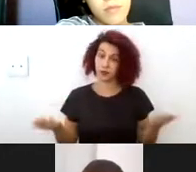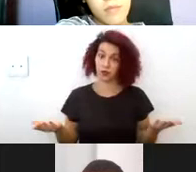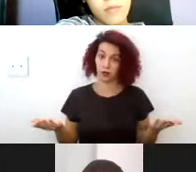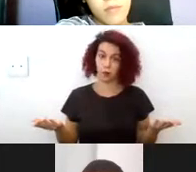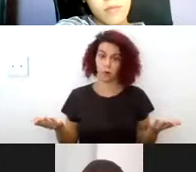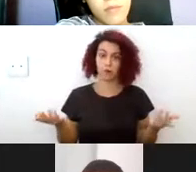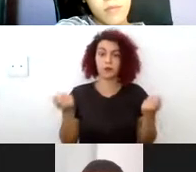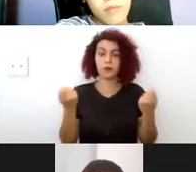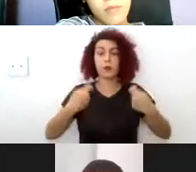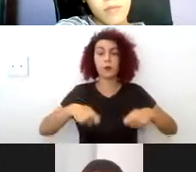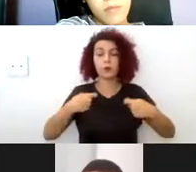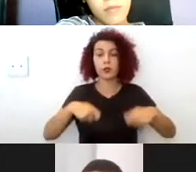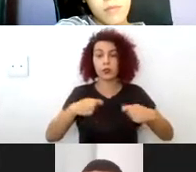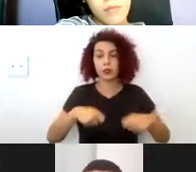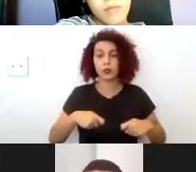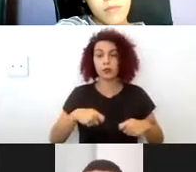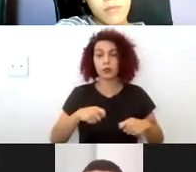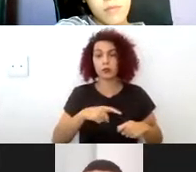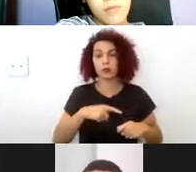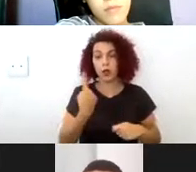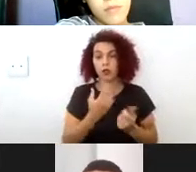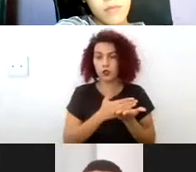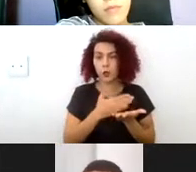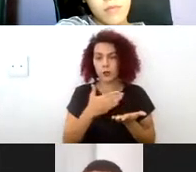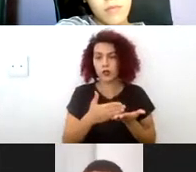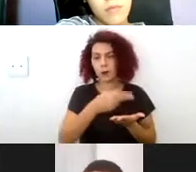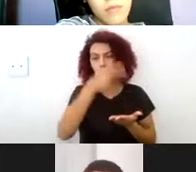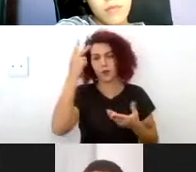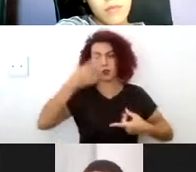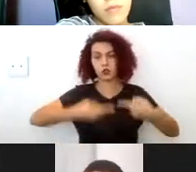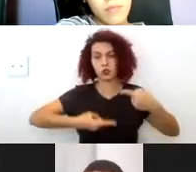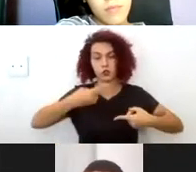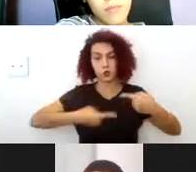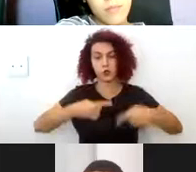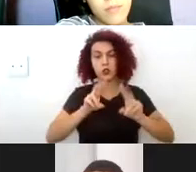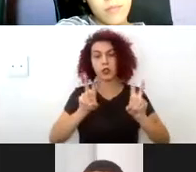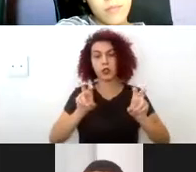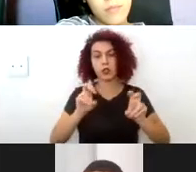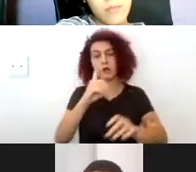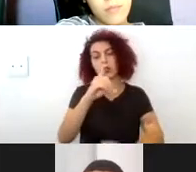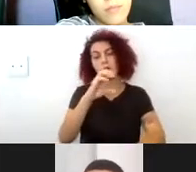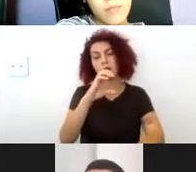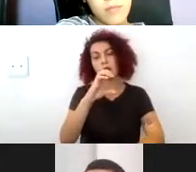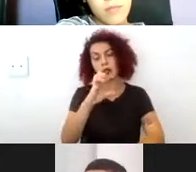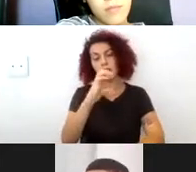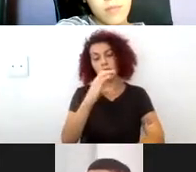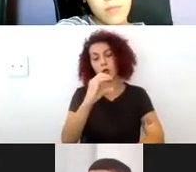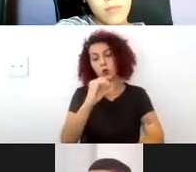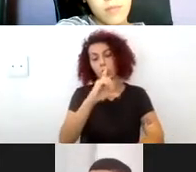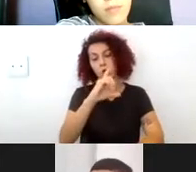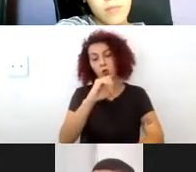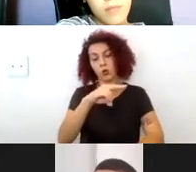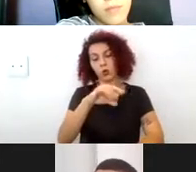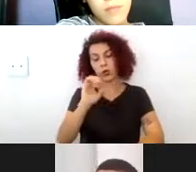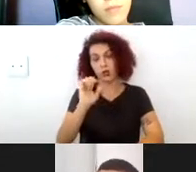eu preciso E aí quando a gente começa a ter pessoas que consegue discutir sobre o de colonial de forma cada vez mais Ampla